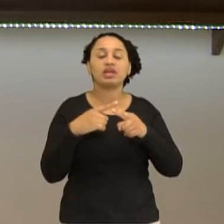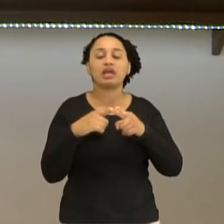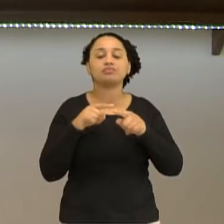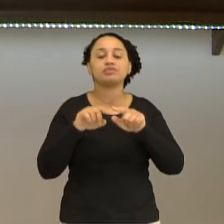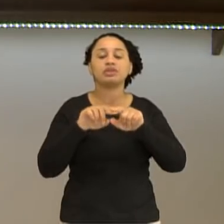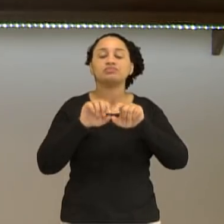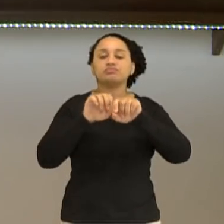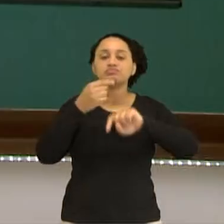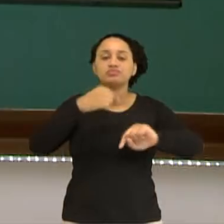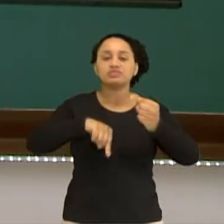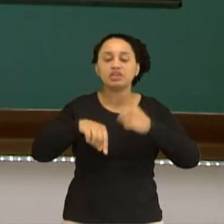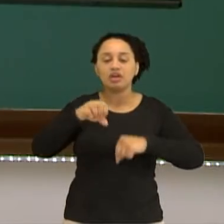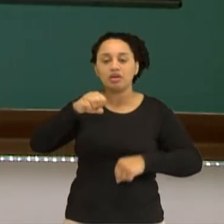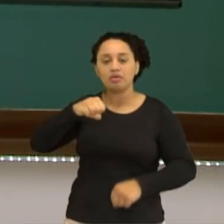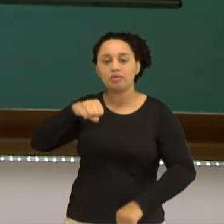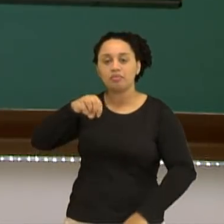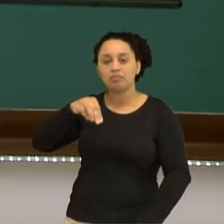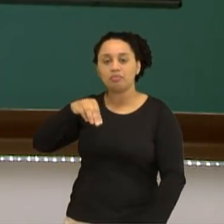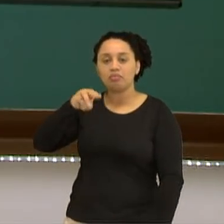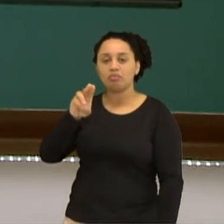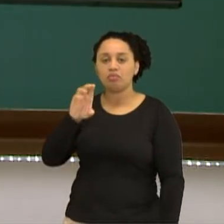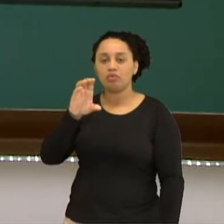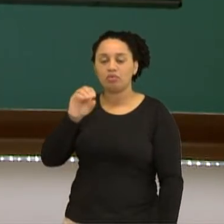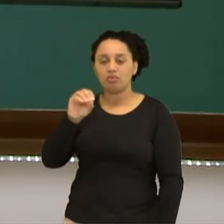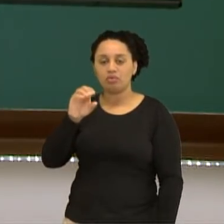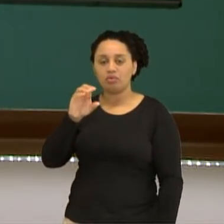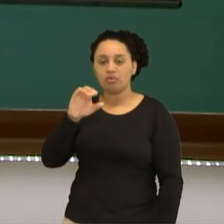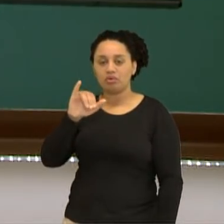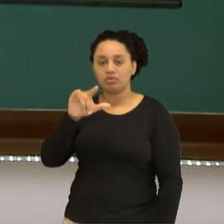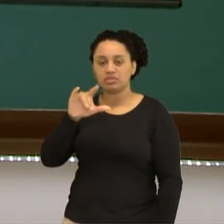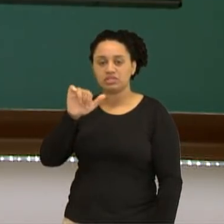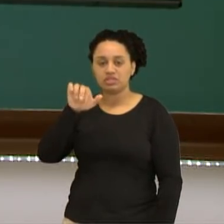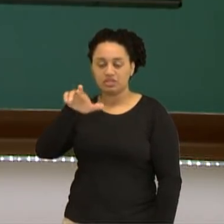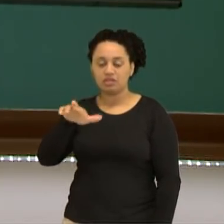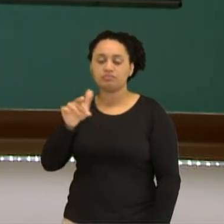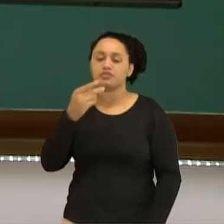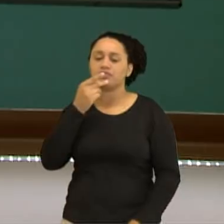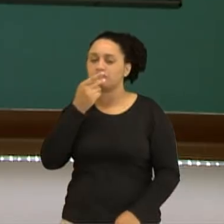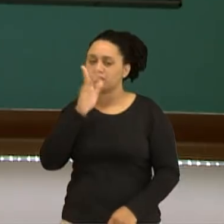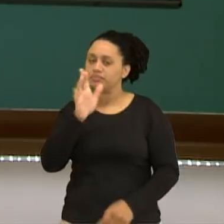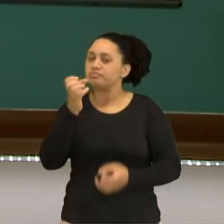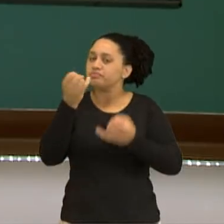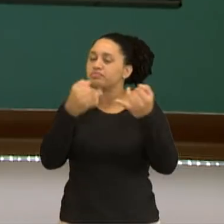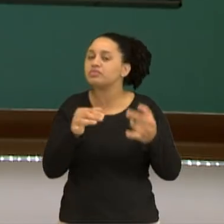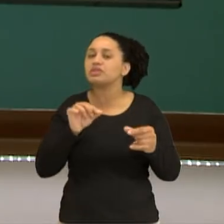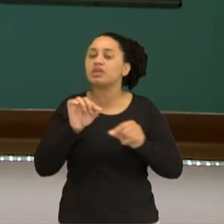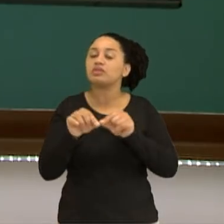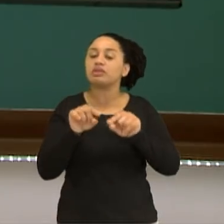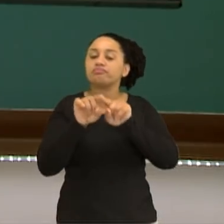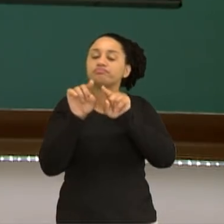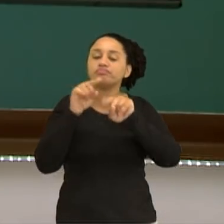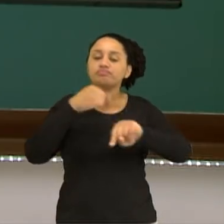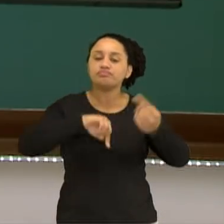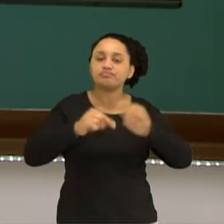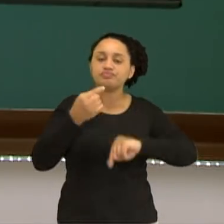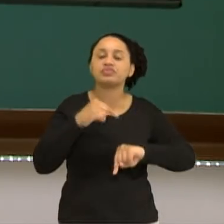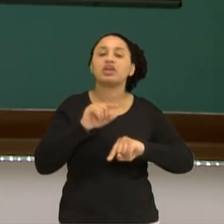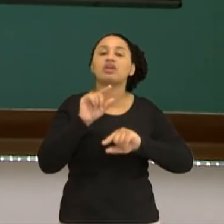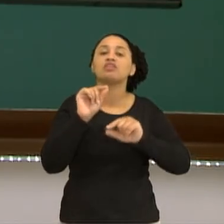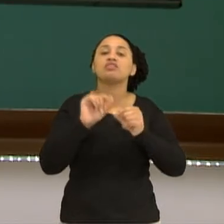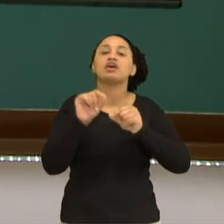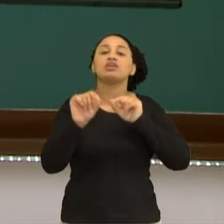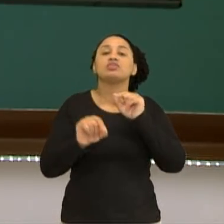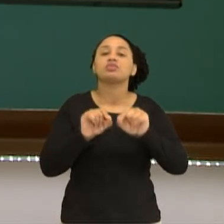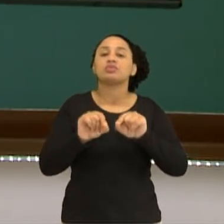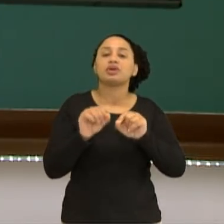mucociliar. Eu falei para vocês, há alguns slides atrás, que o sistema mucociliar é aquele sistema que